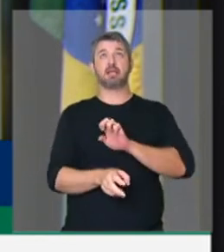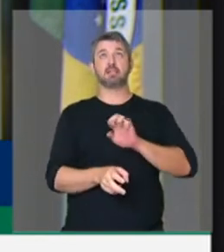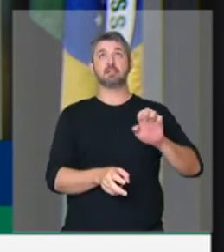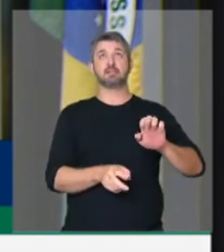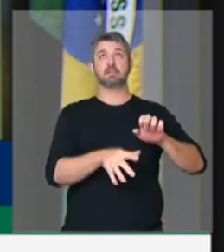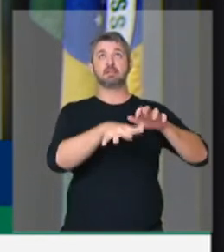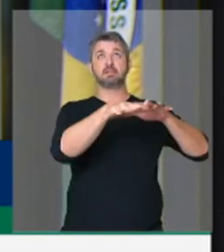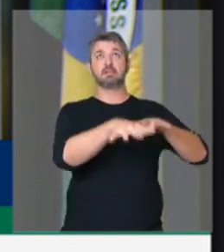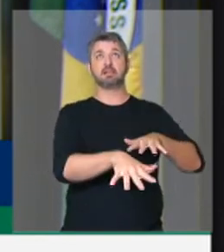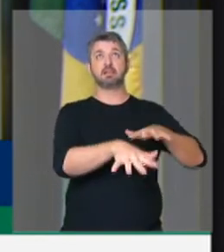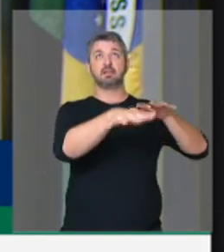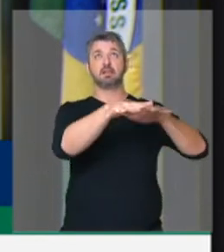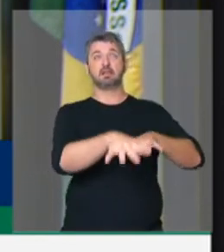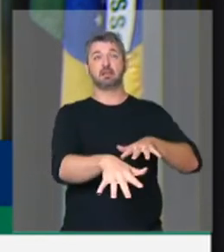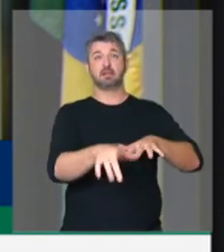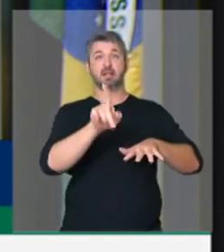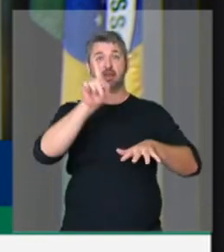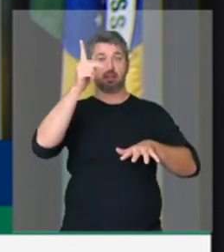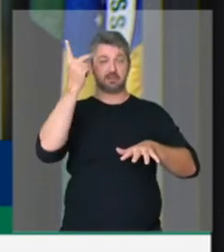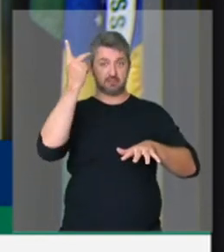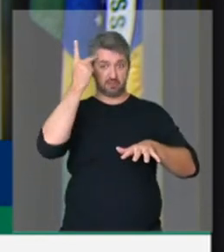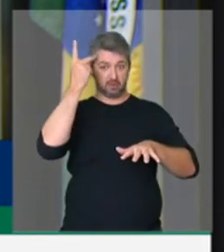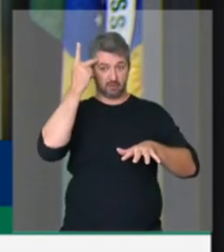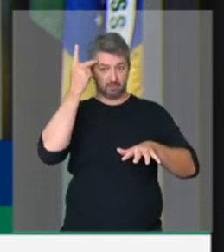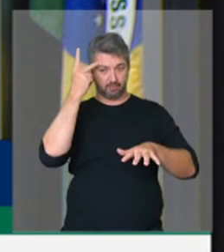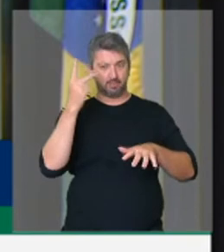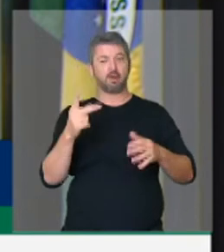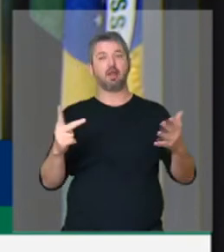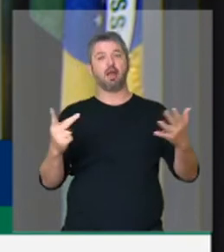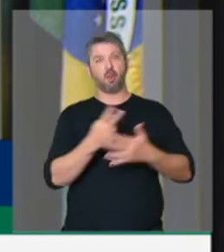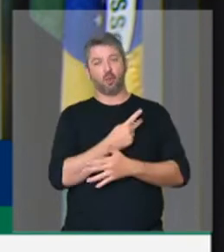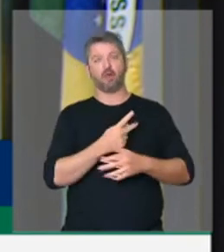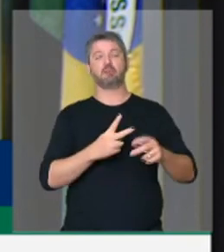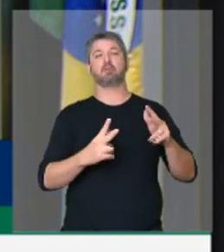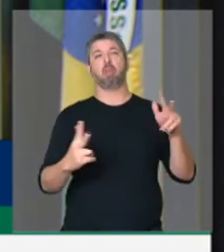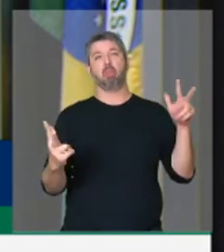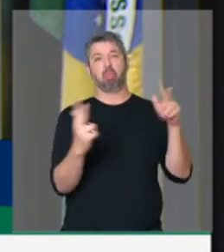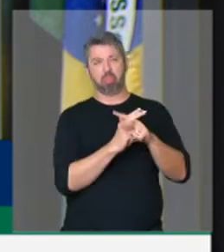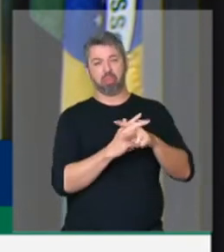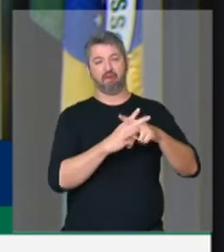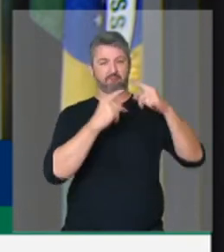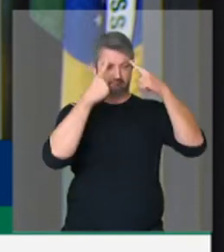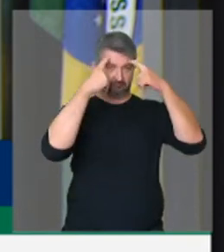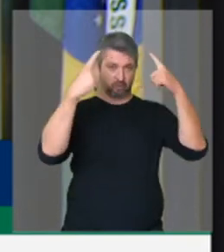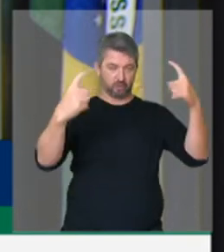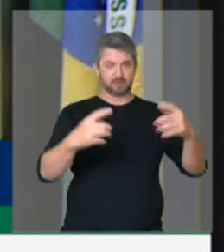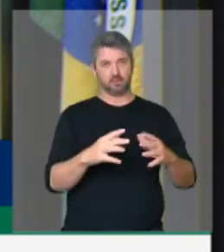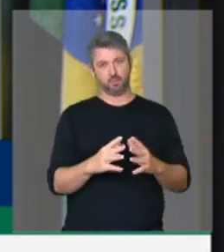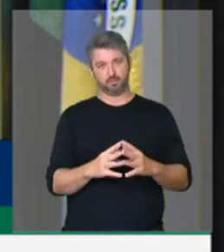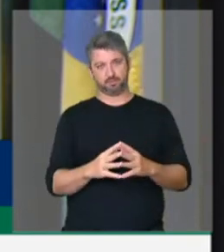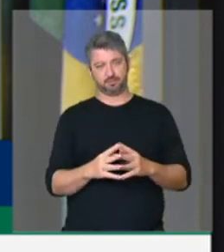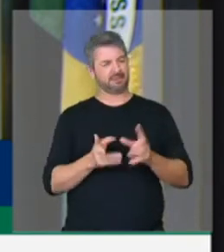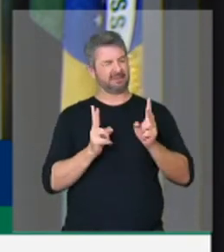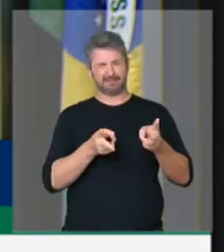fazer manifestação na Avenida Paulista, redunda em atos de violência ao final da manifestação.